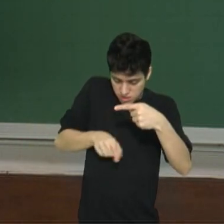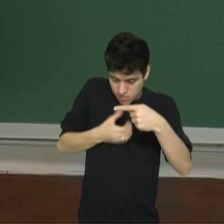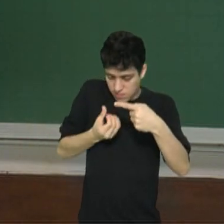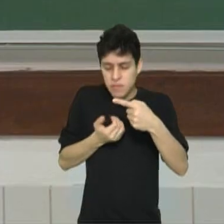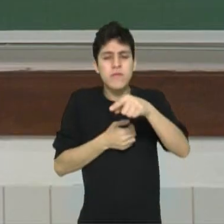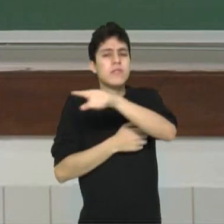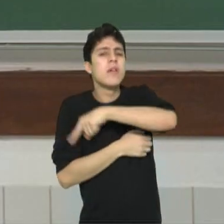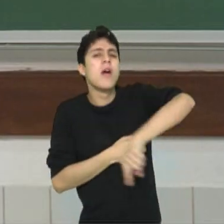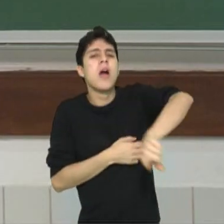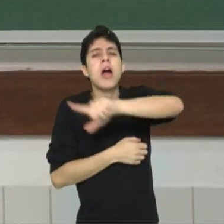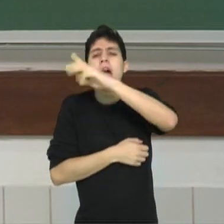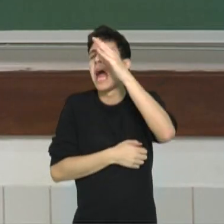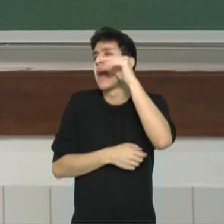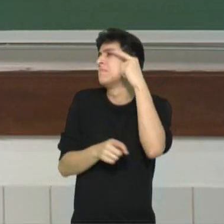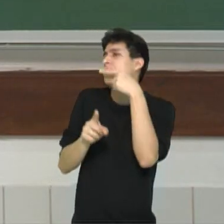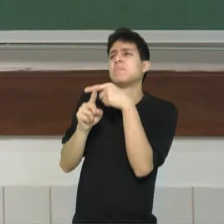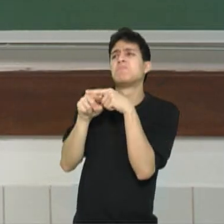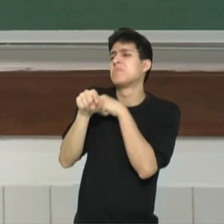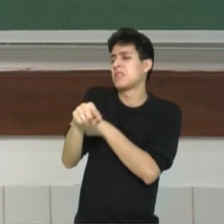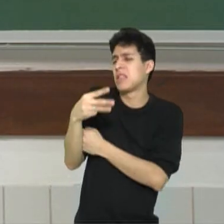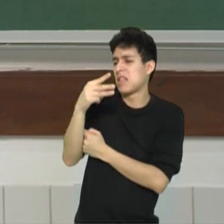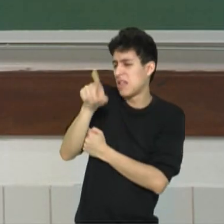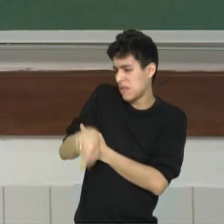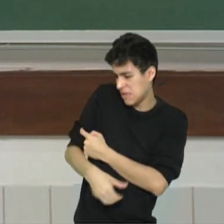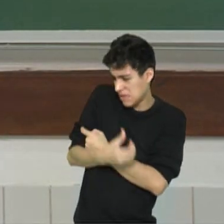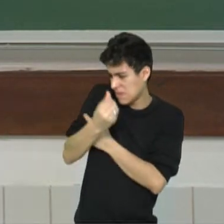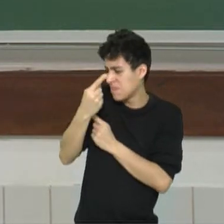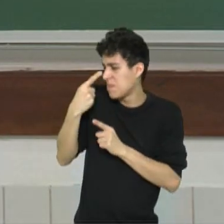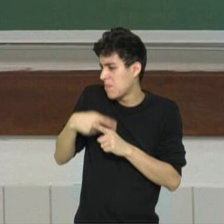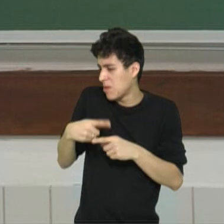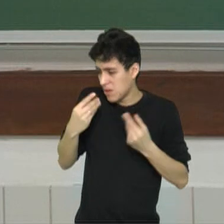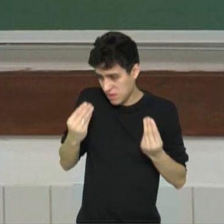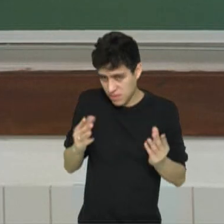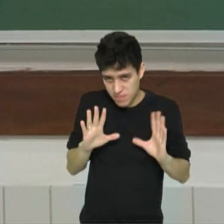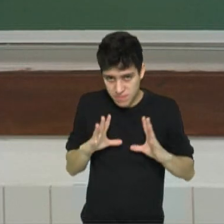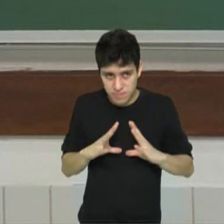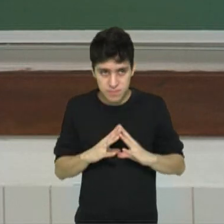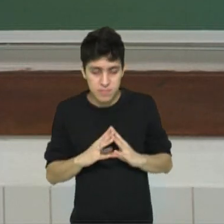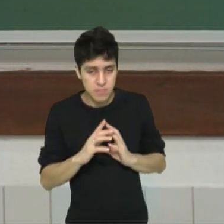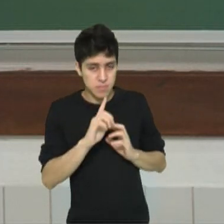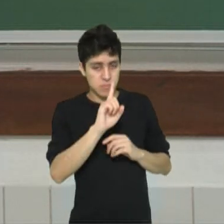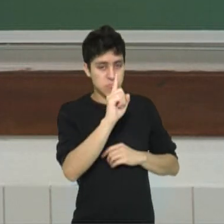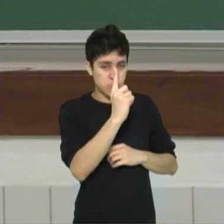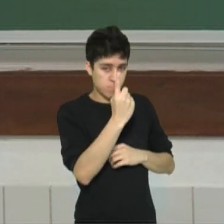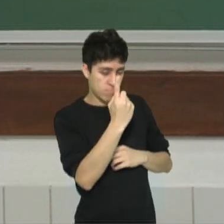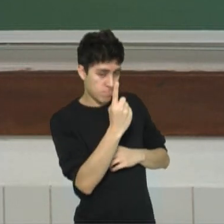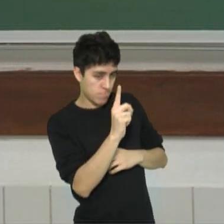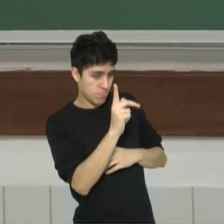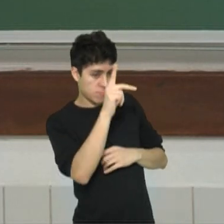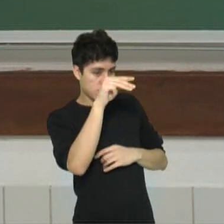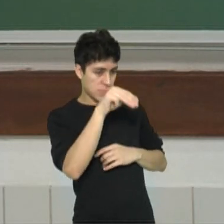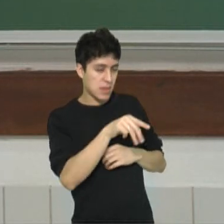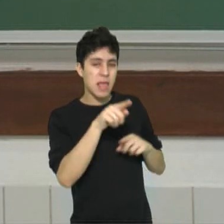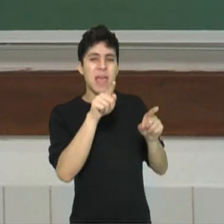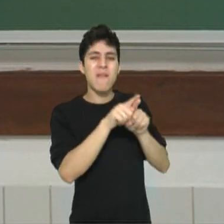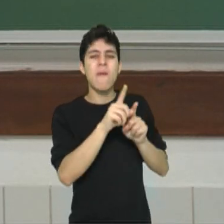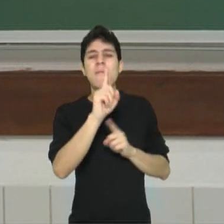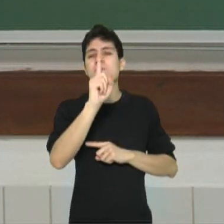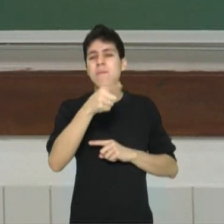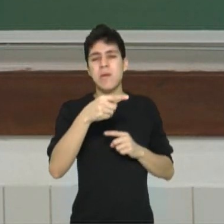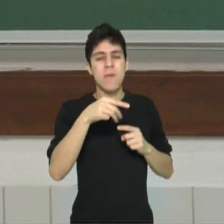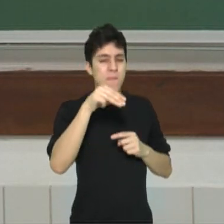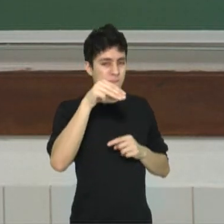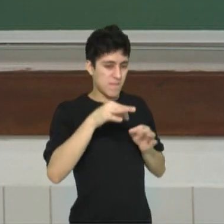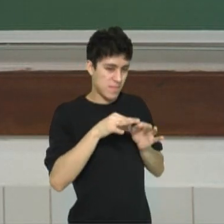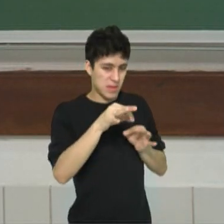curioso, curiosa, que quer saber da onde esse 3,6, é porque um quilômetro é igual a 1.000 metros